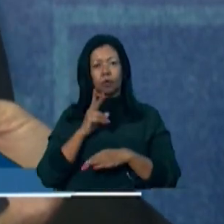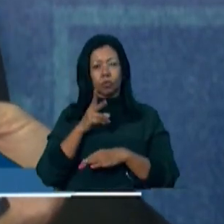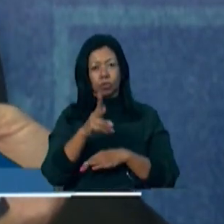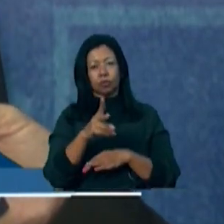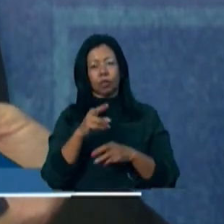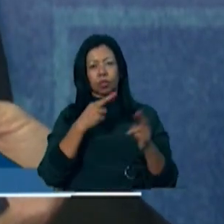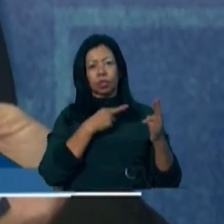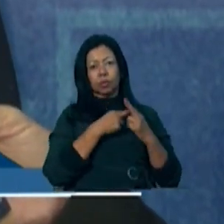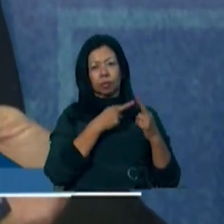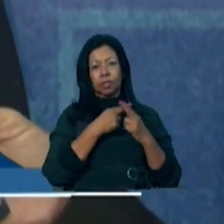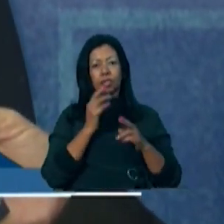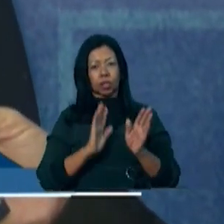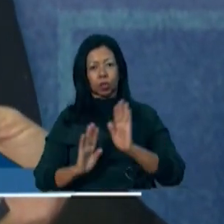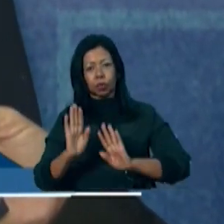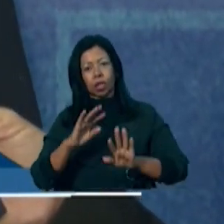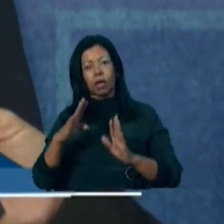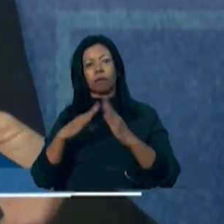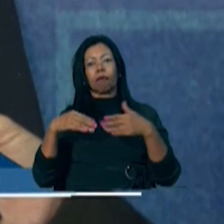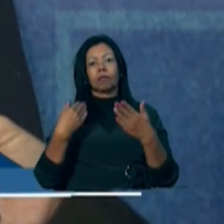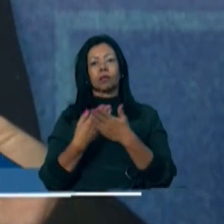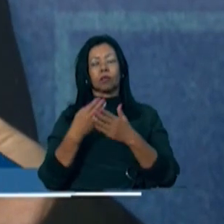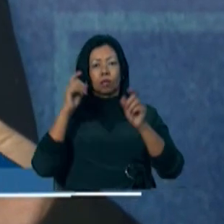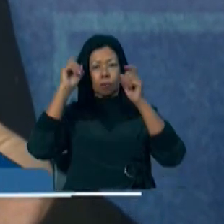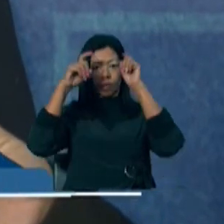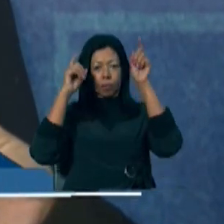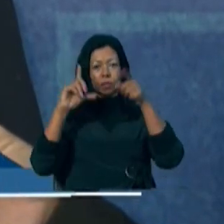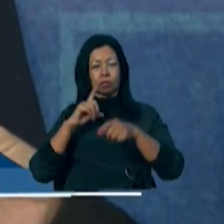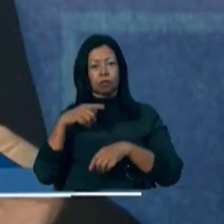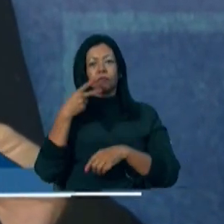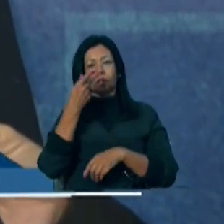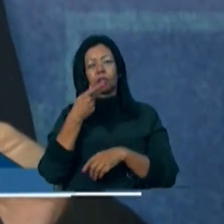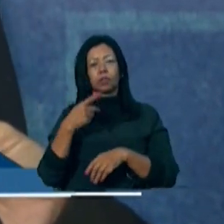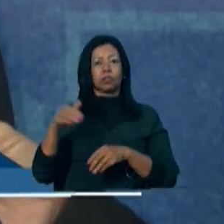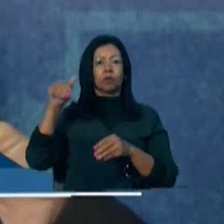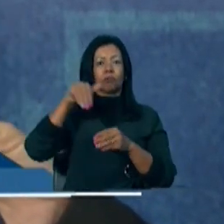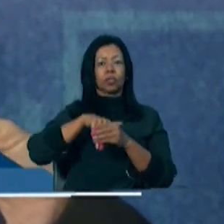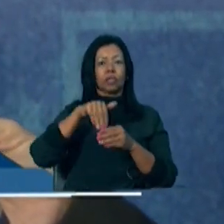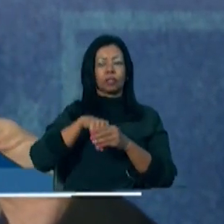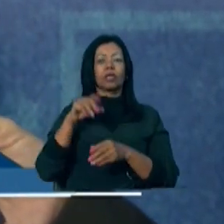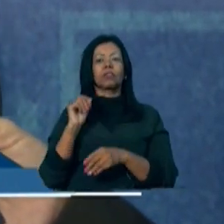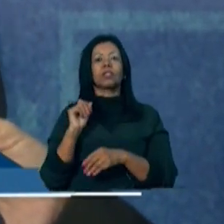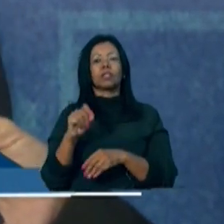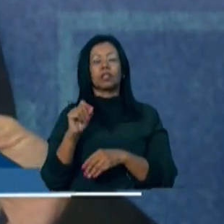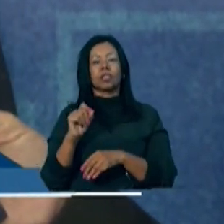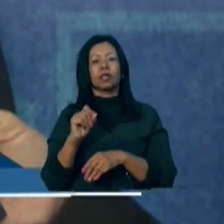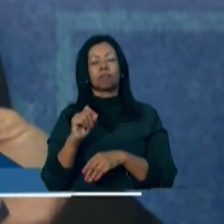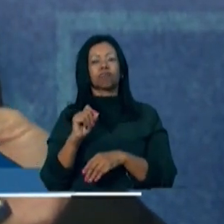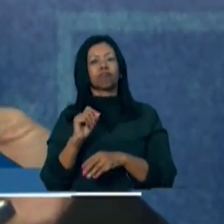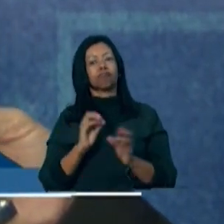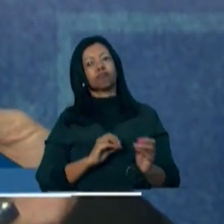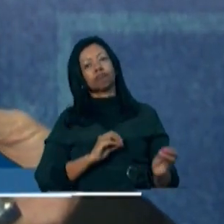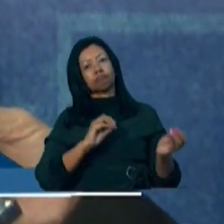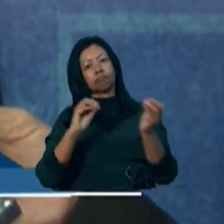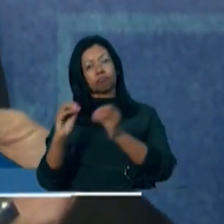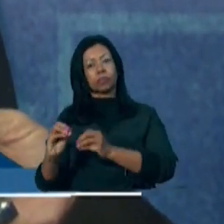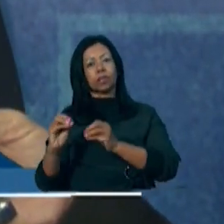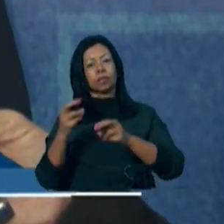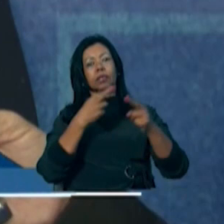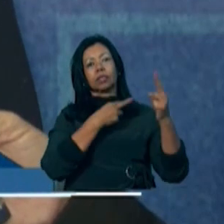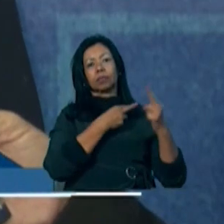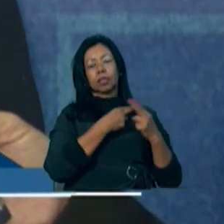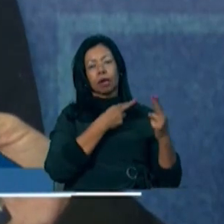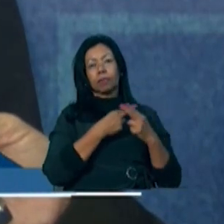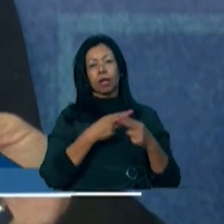na conservação das escolas e uma preocupação que nós alertamos desde a votação É de que é uma transferência de responsabilidade